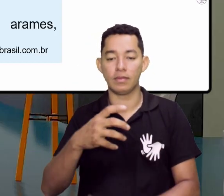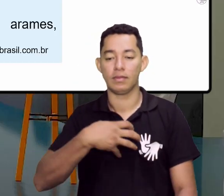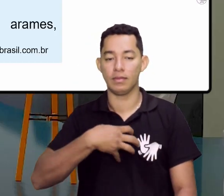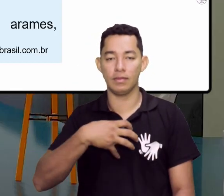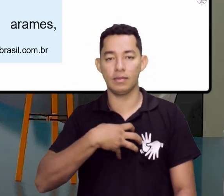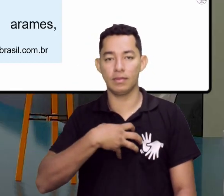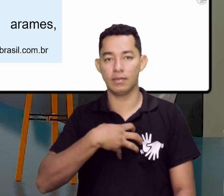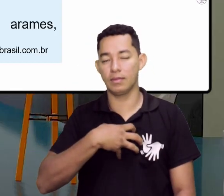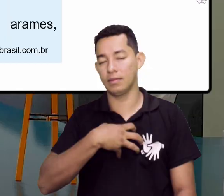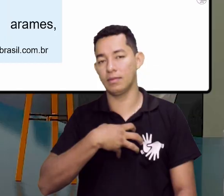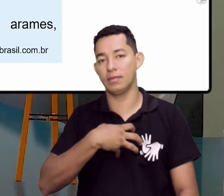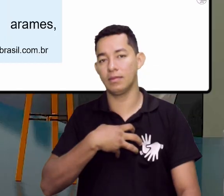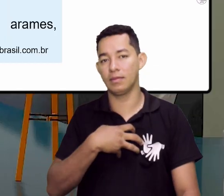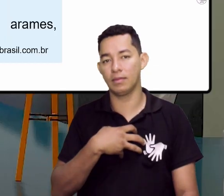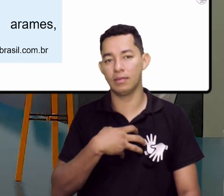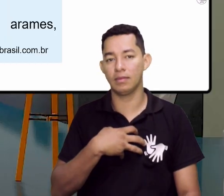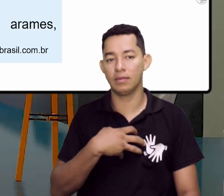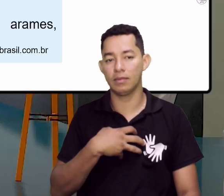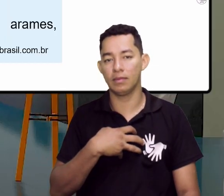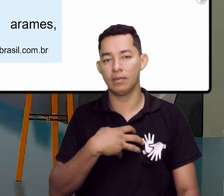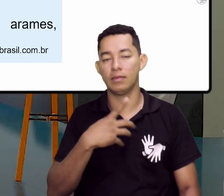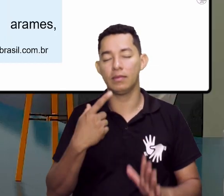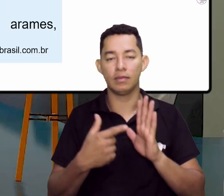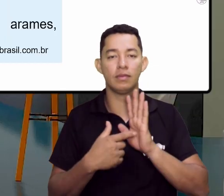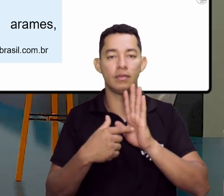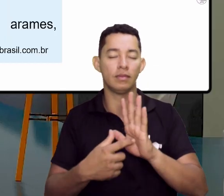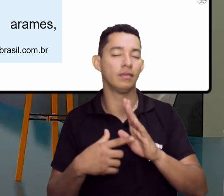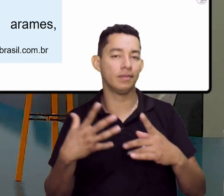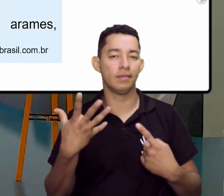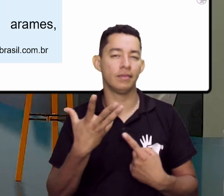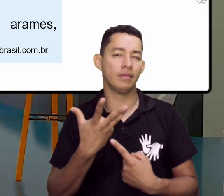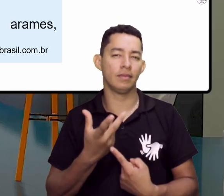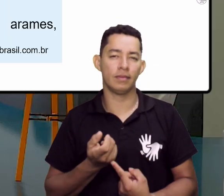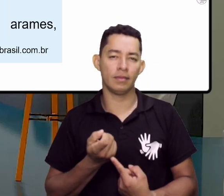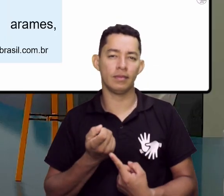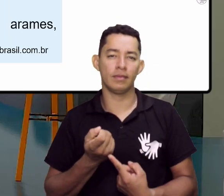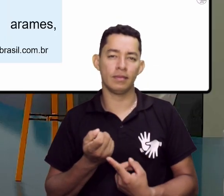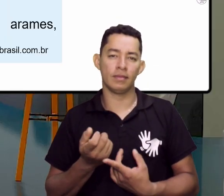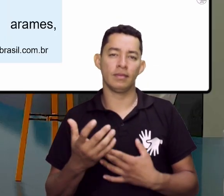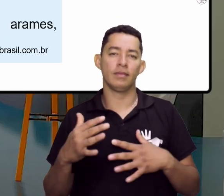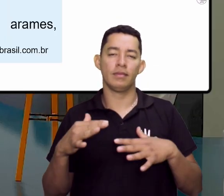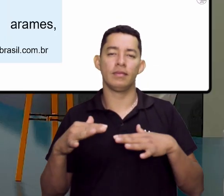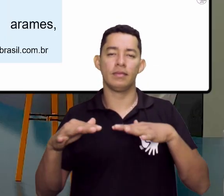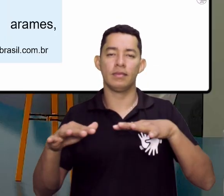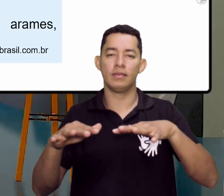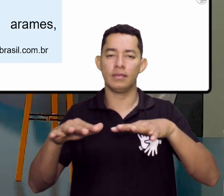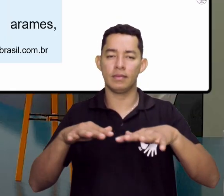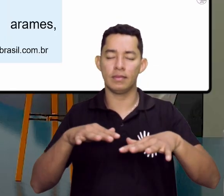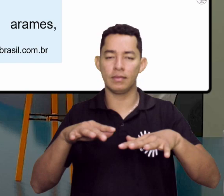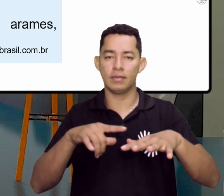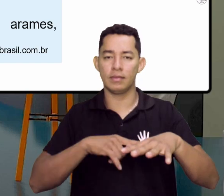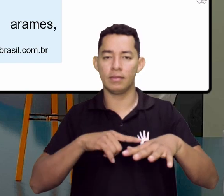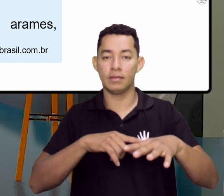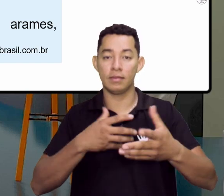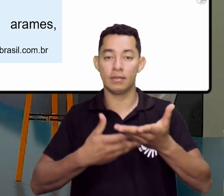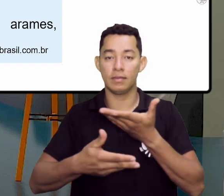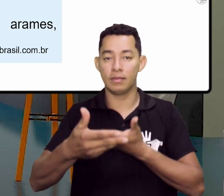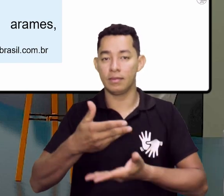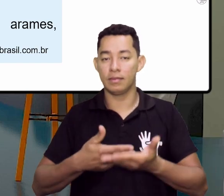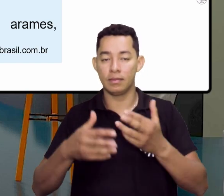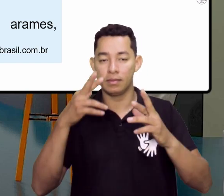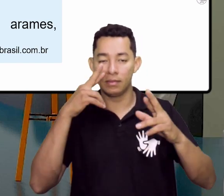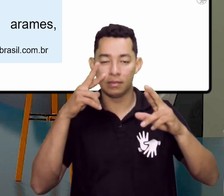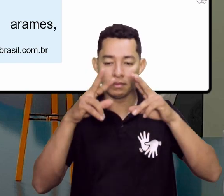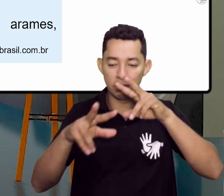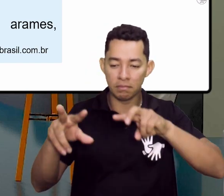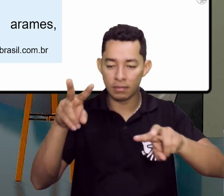maneira de apresentar uma arte que mexe com o sentido da visão, tá? O